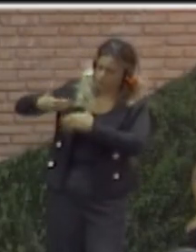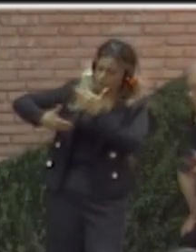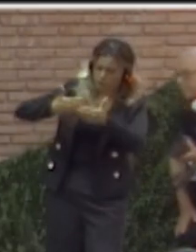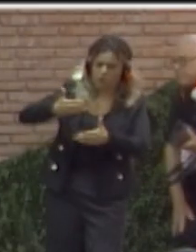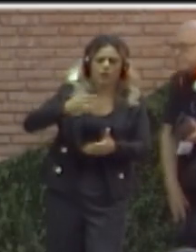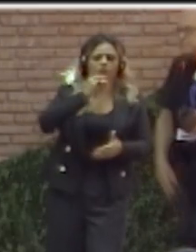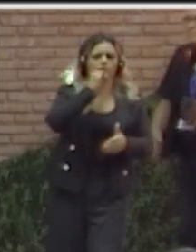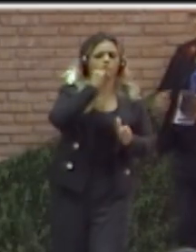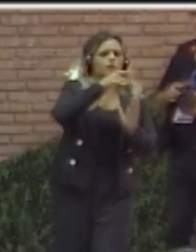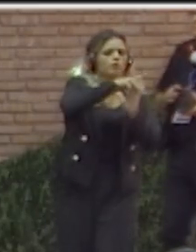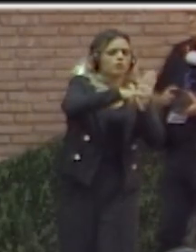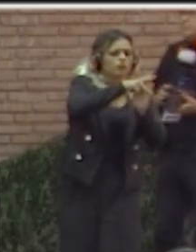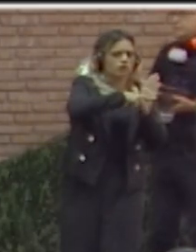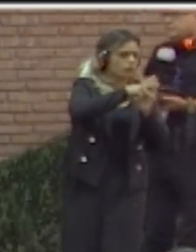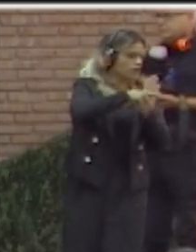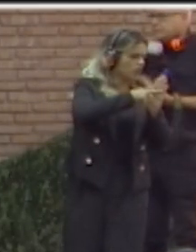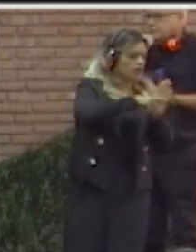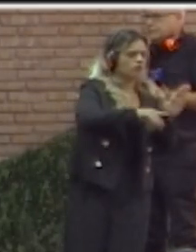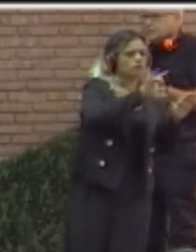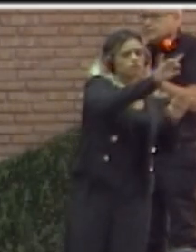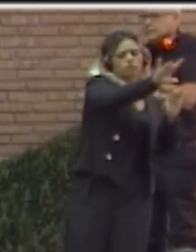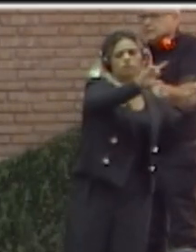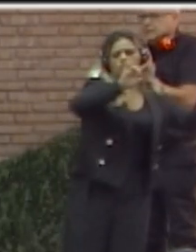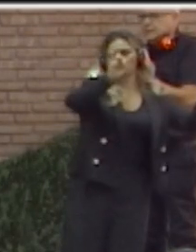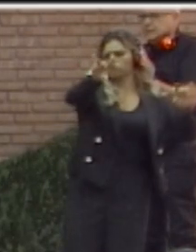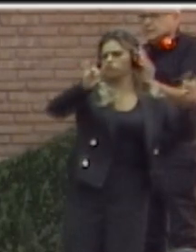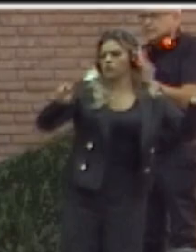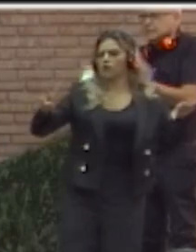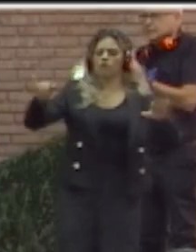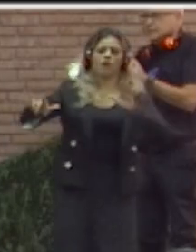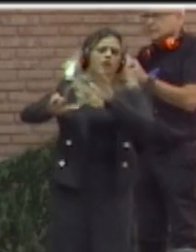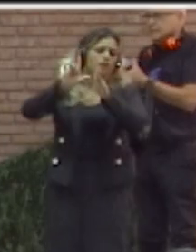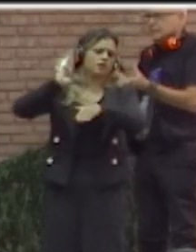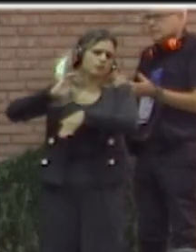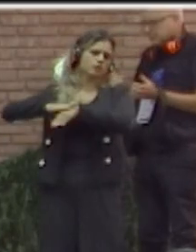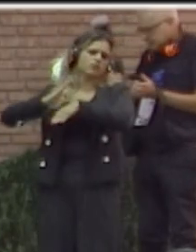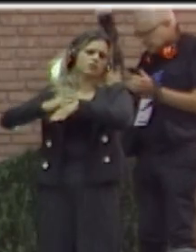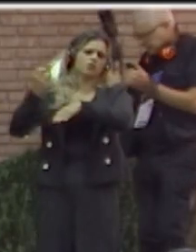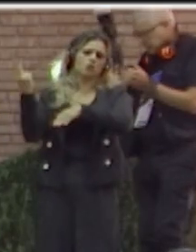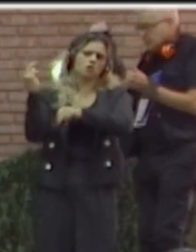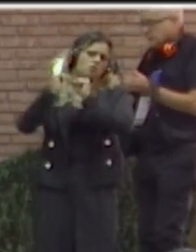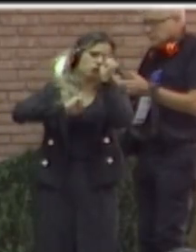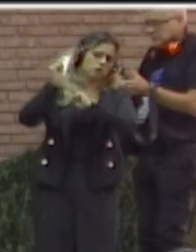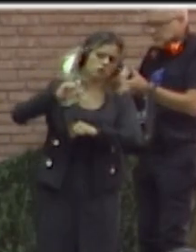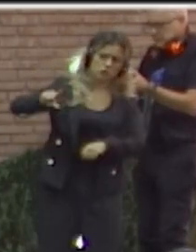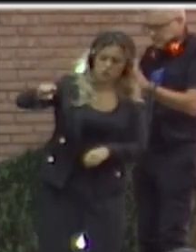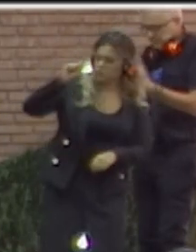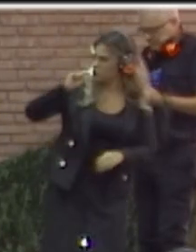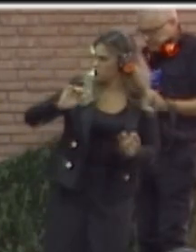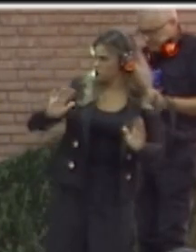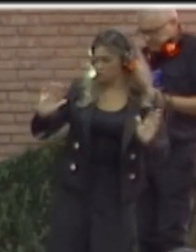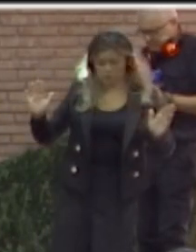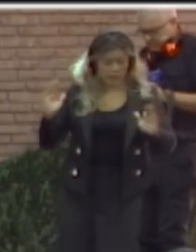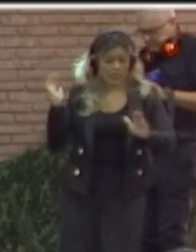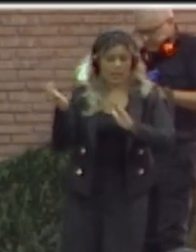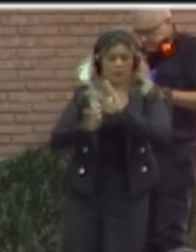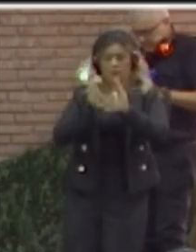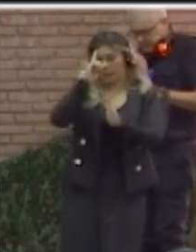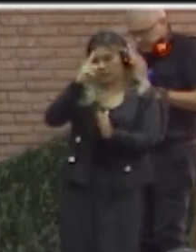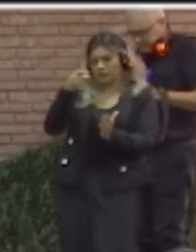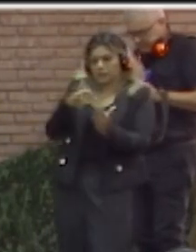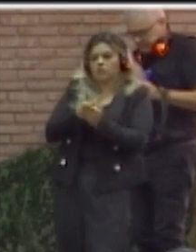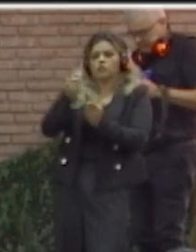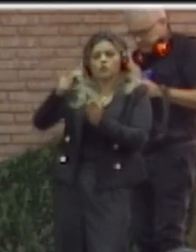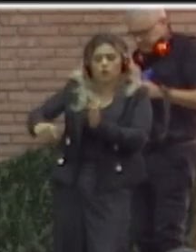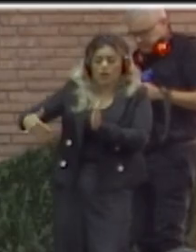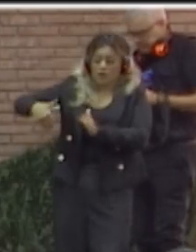o que cada projeto vai usar em termos de pré-fabricação ou industrialização, a Macy decidiu que isso ia ser